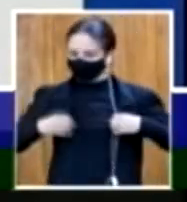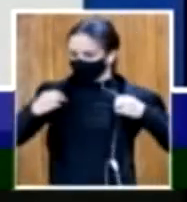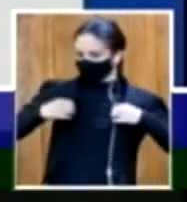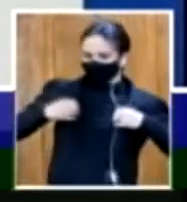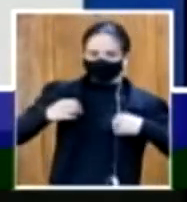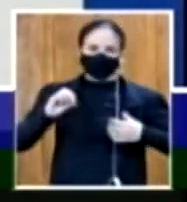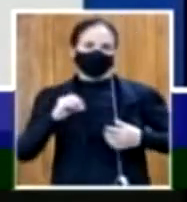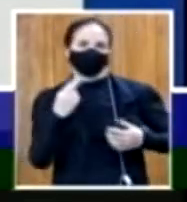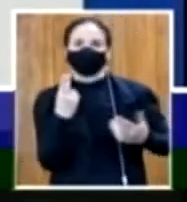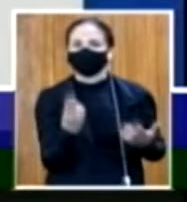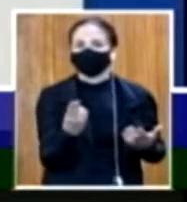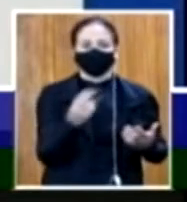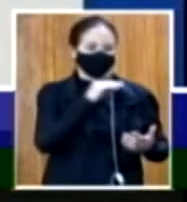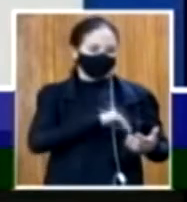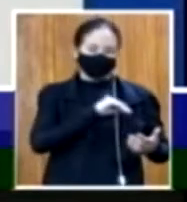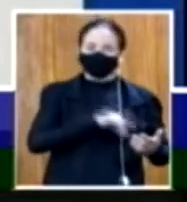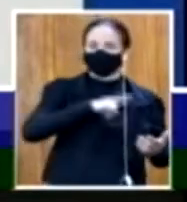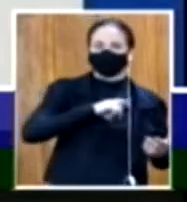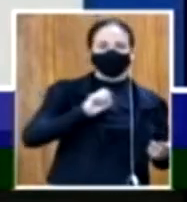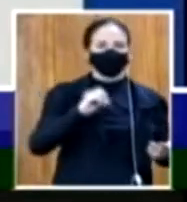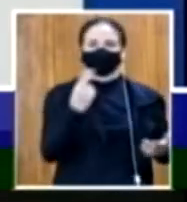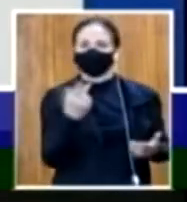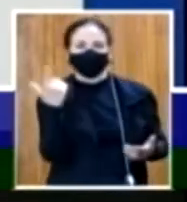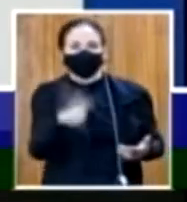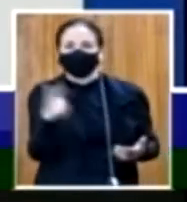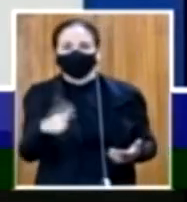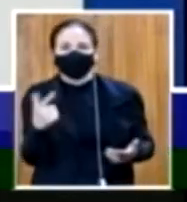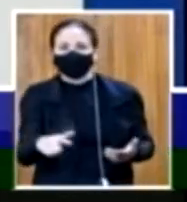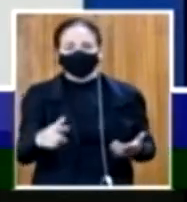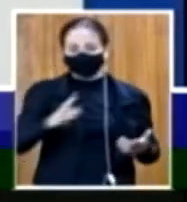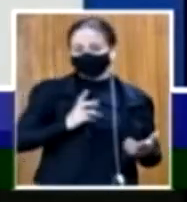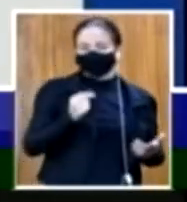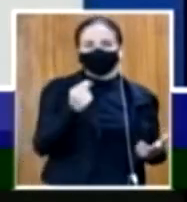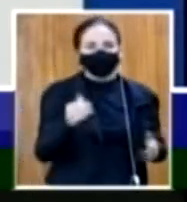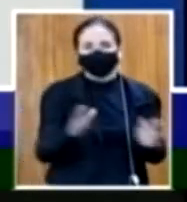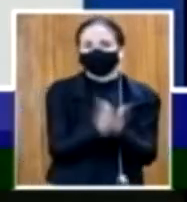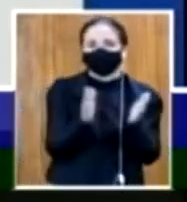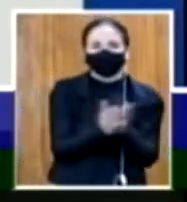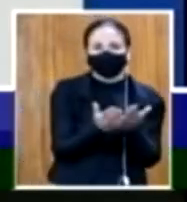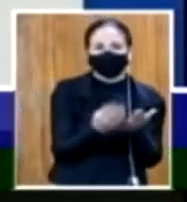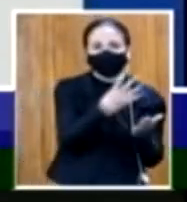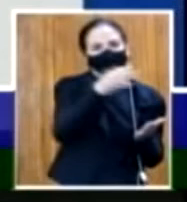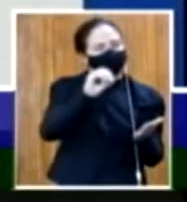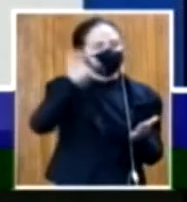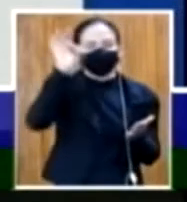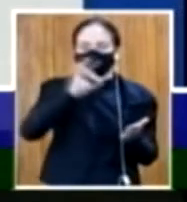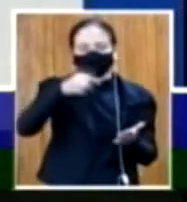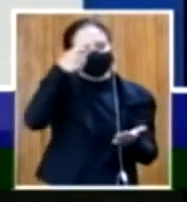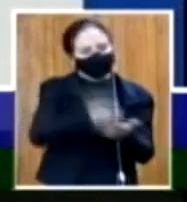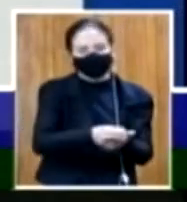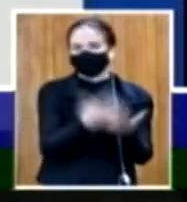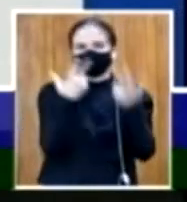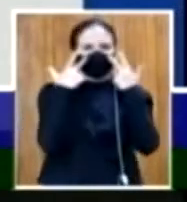consome, seja assalariado ou seja milionário, a carga tributária é a mesma. E isto